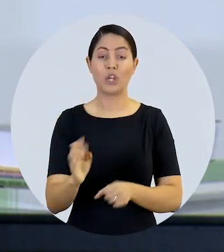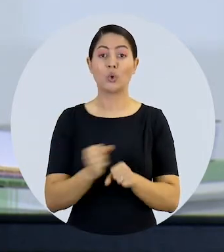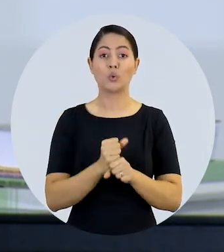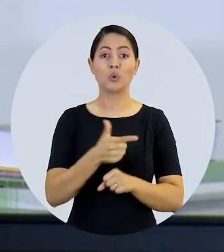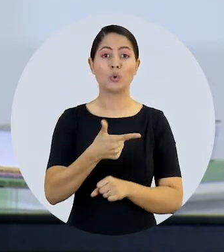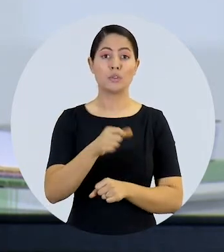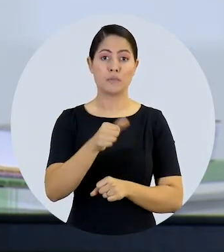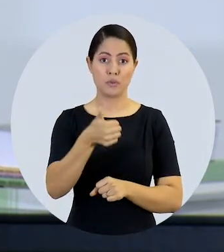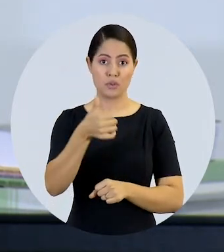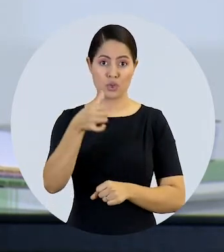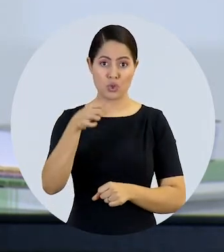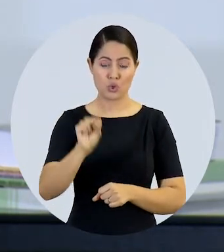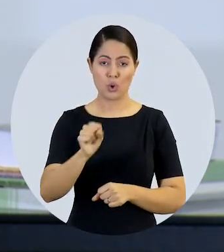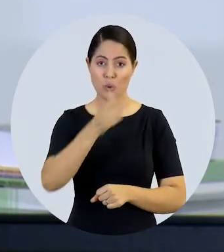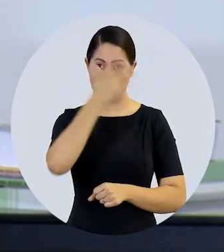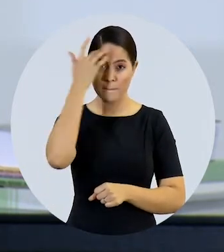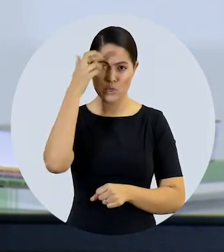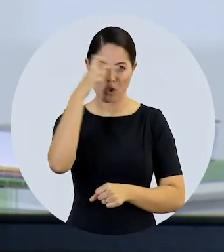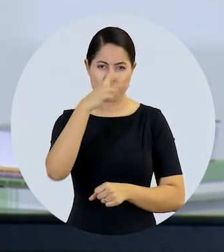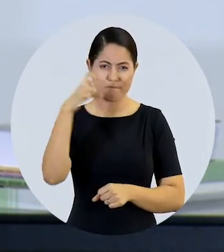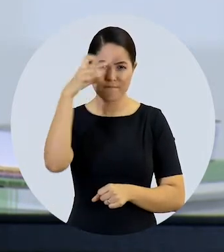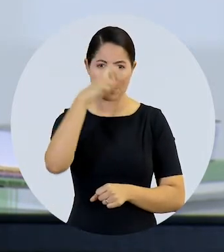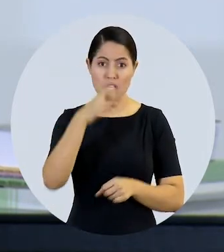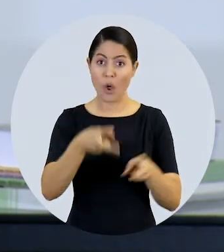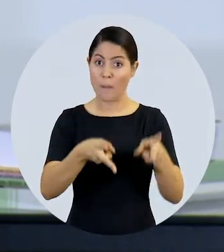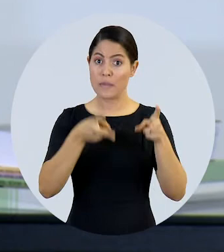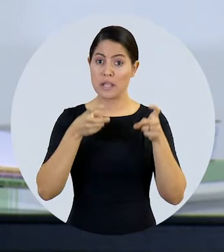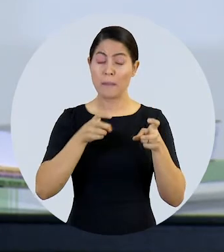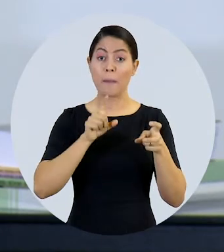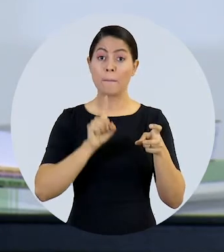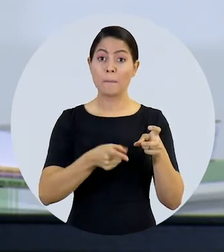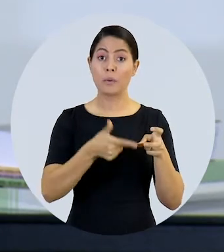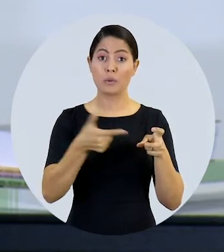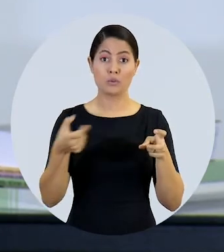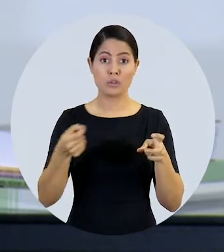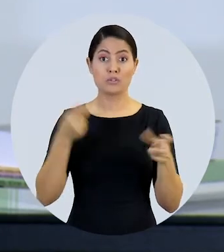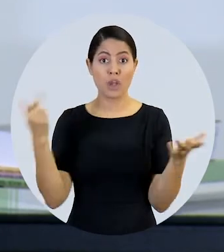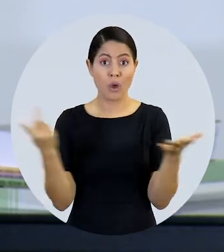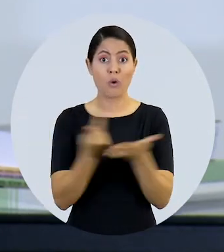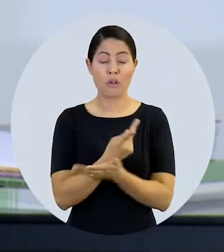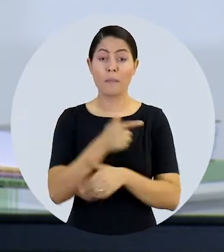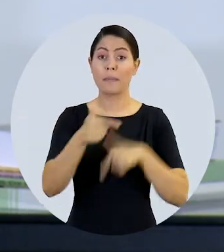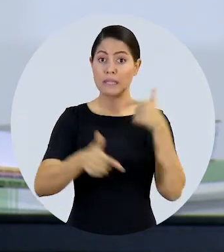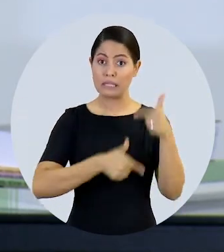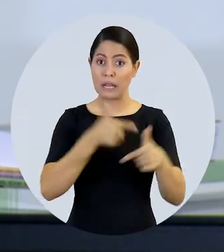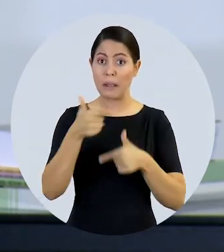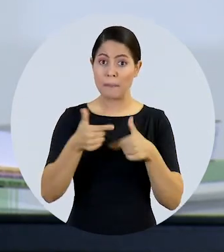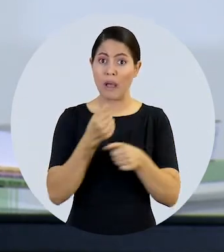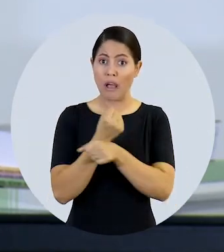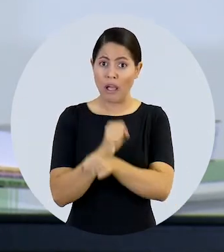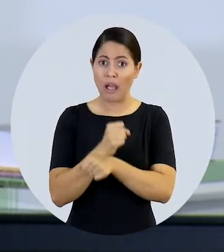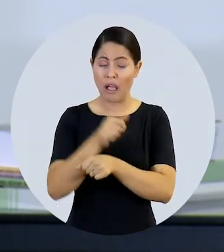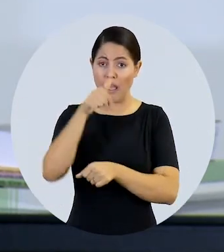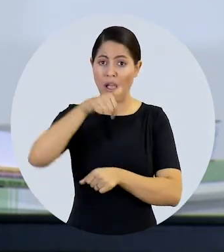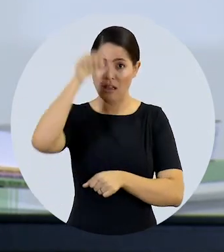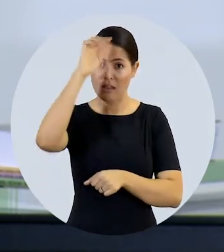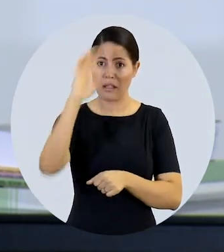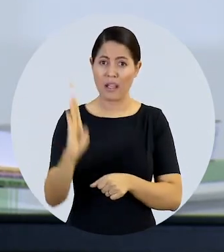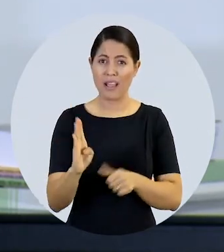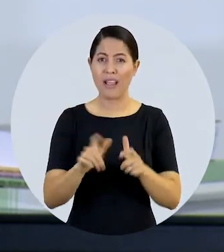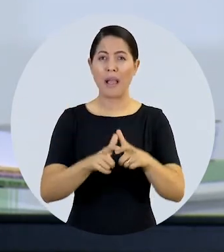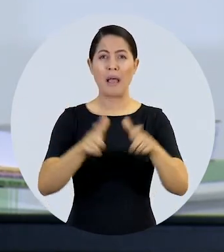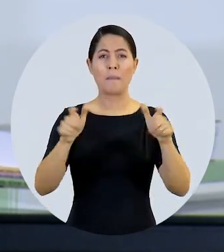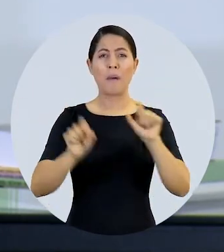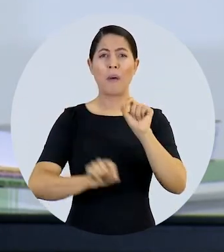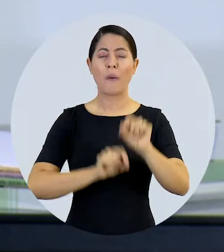Em 2018, fiscais identificaram cerca de 1.700 casos de trabalho escravo no país. A maior parte desses